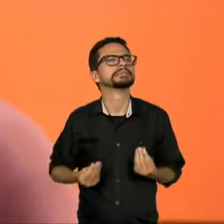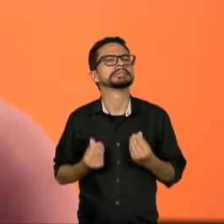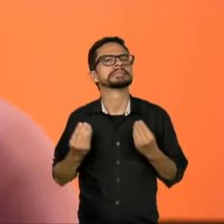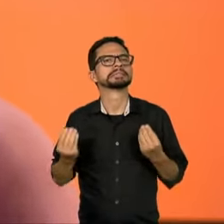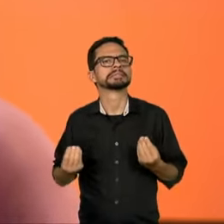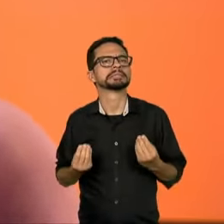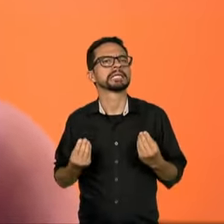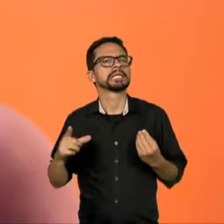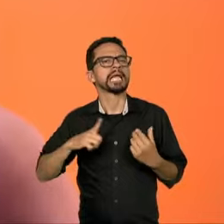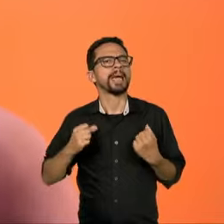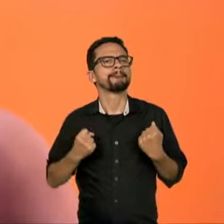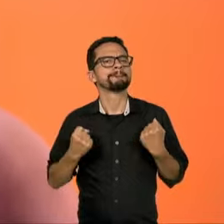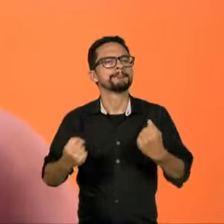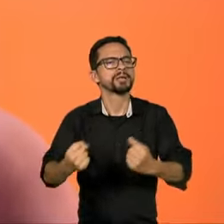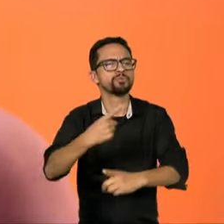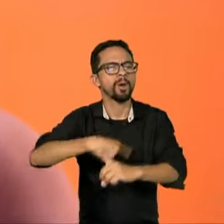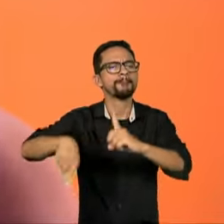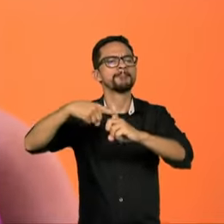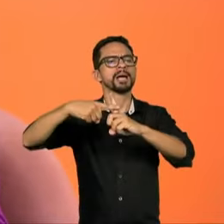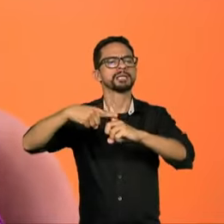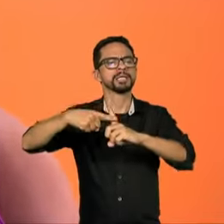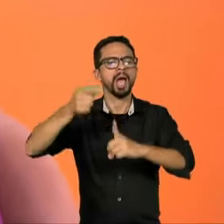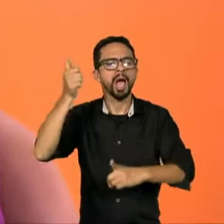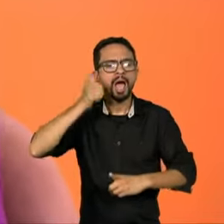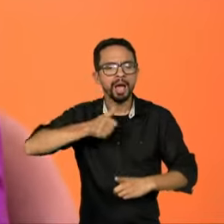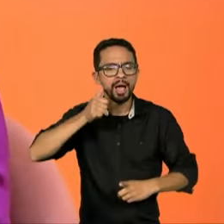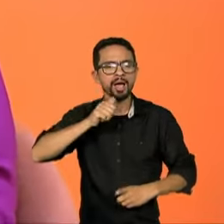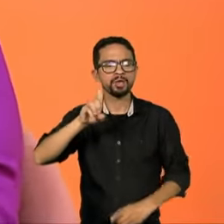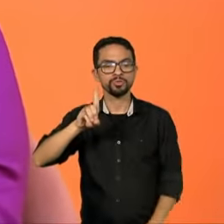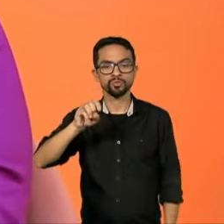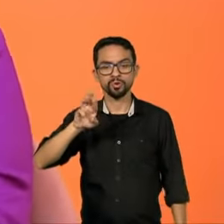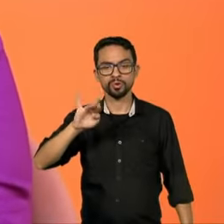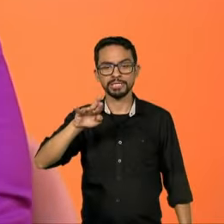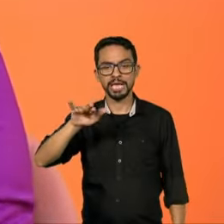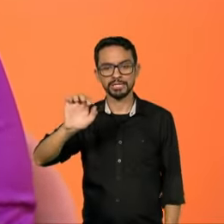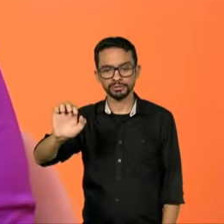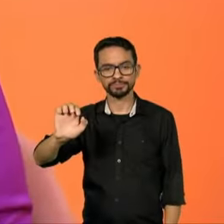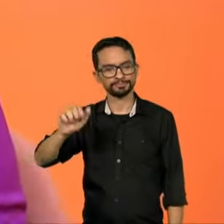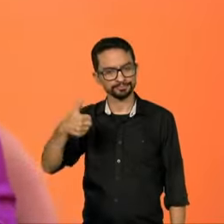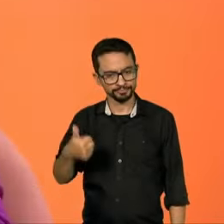mais densidade a essa dor que irmana essas mulheres, então é dororidade.